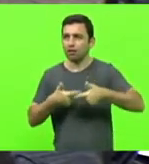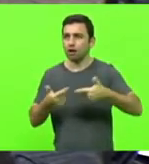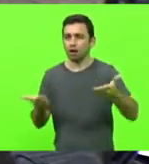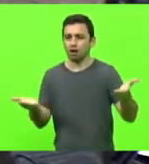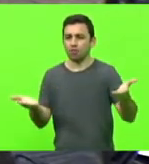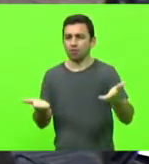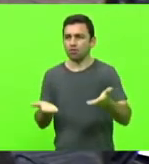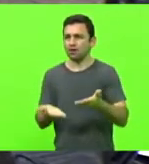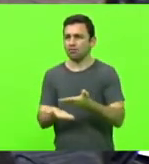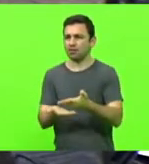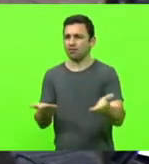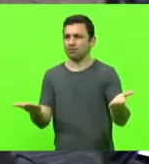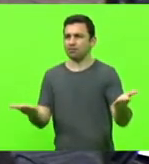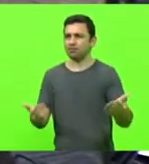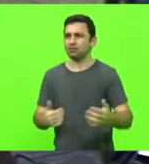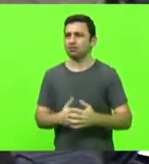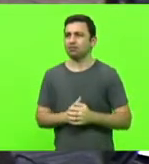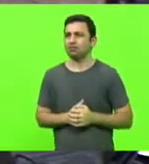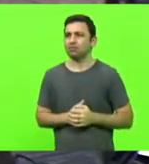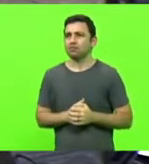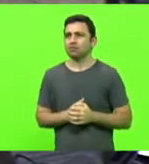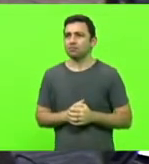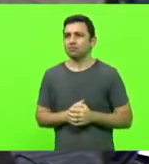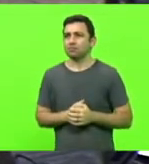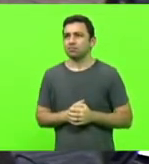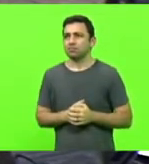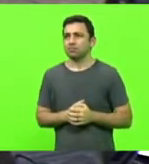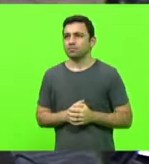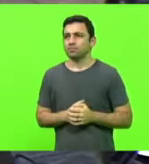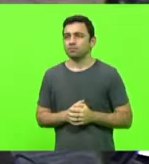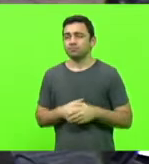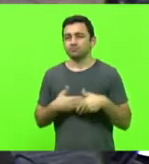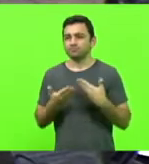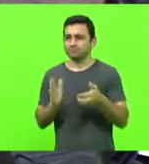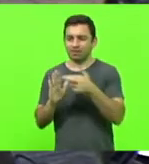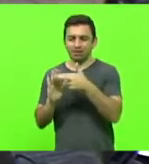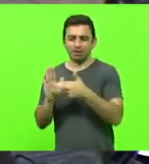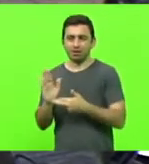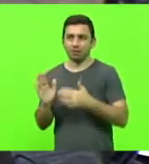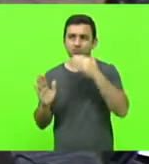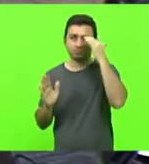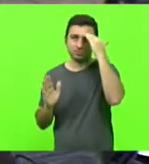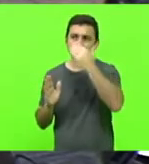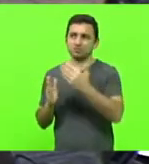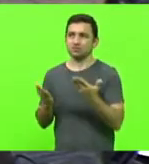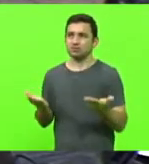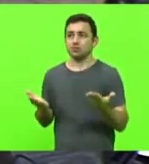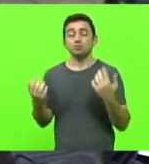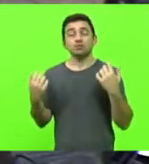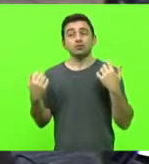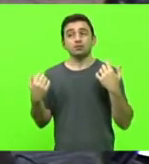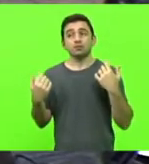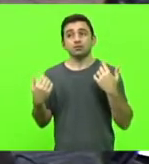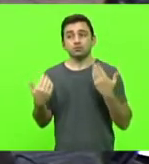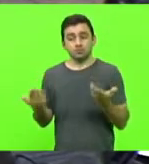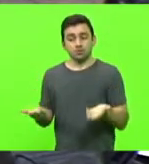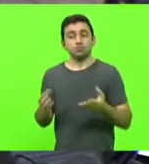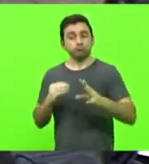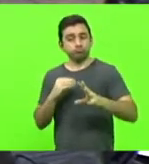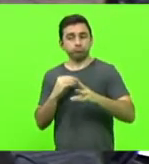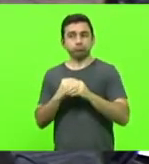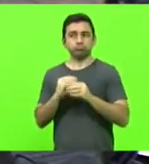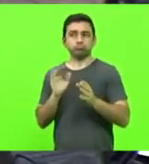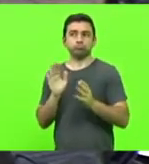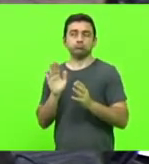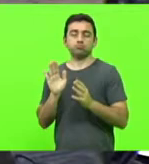derrapada master aí agora, né, nessa regulamentação com a lei. Então, essa reposição aí, essa proposição do deputado